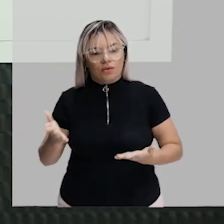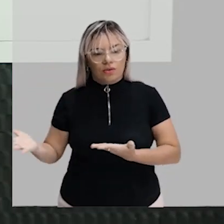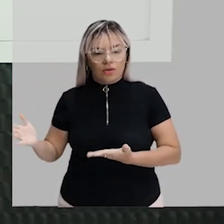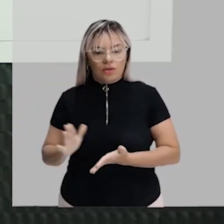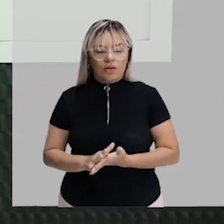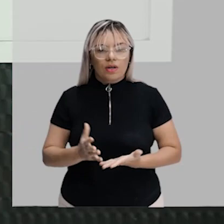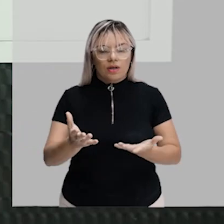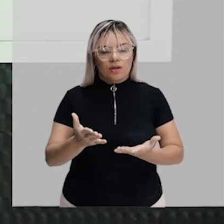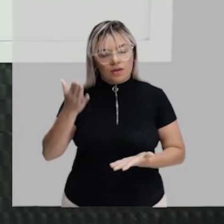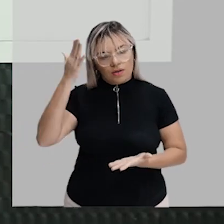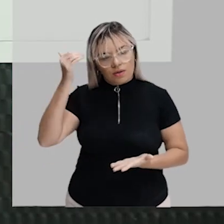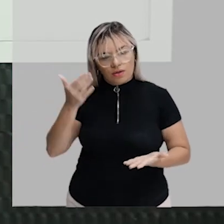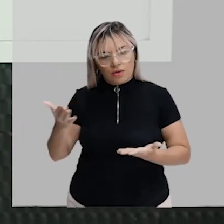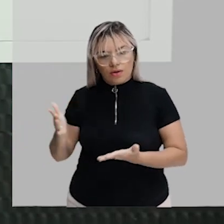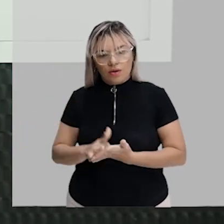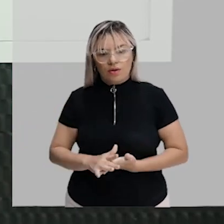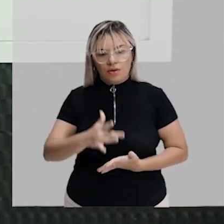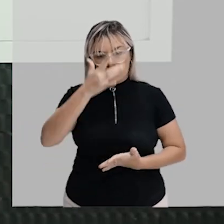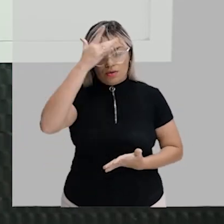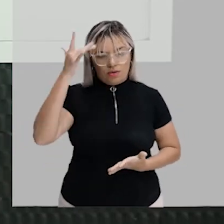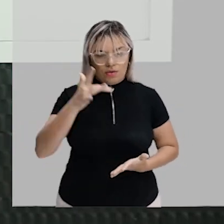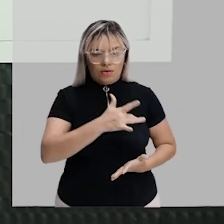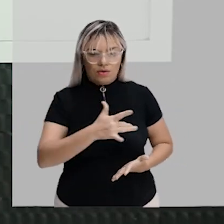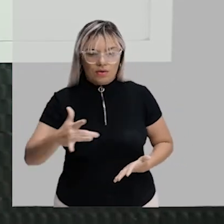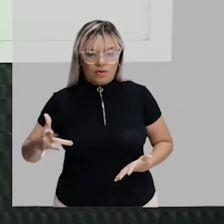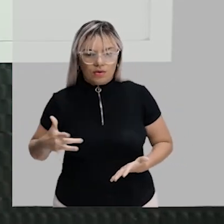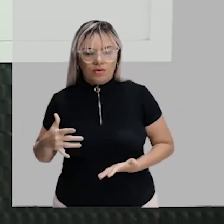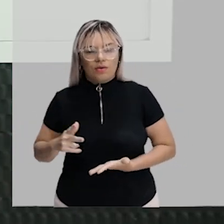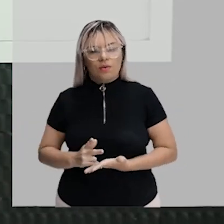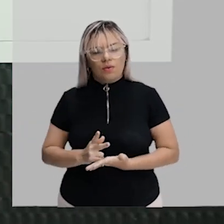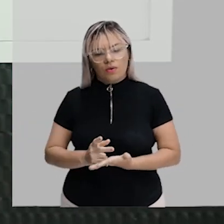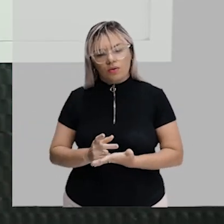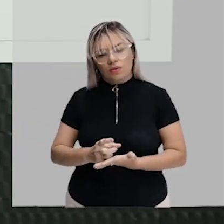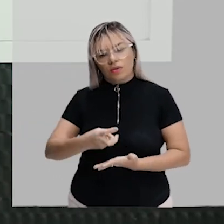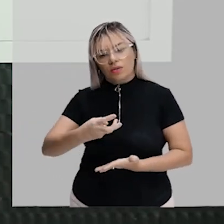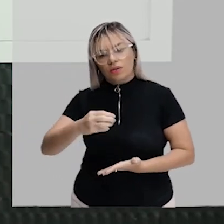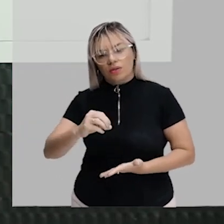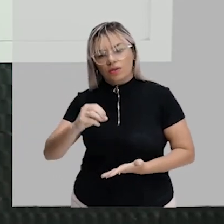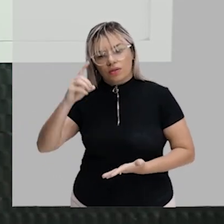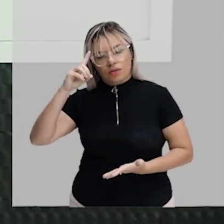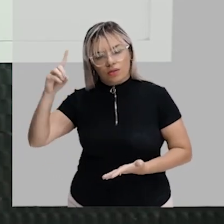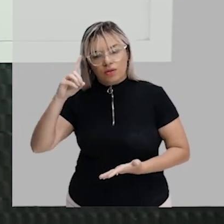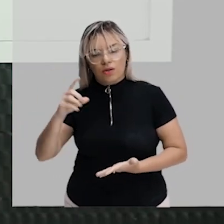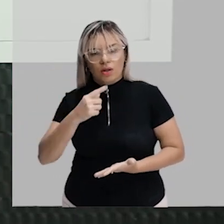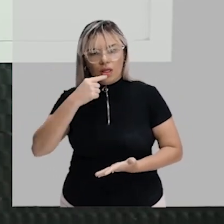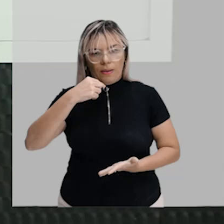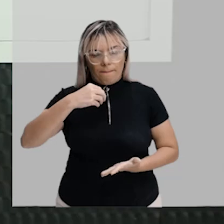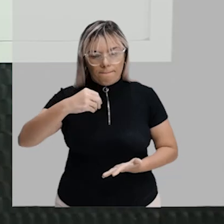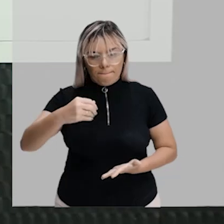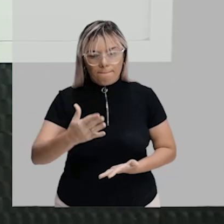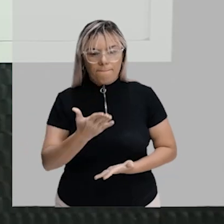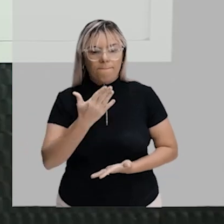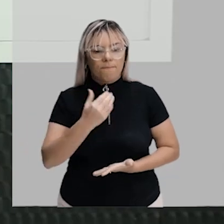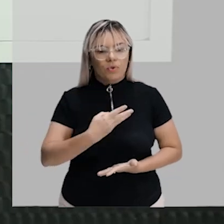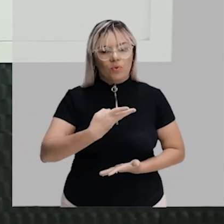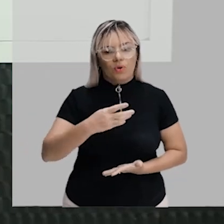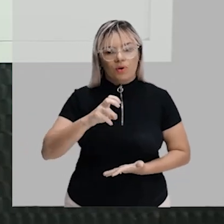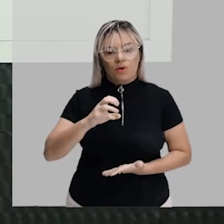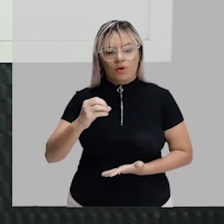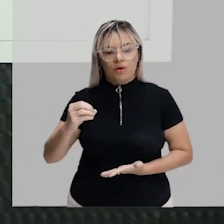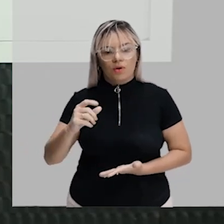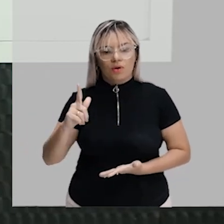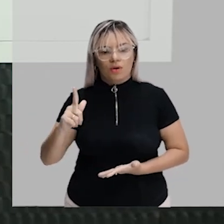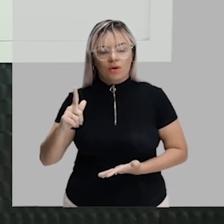saber o seguinte: considerando uma pessoa que em 30 dias consuma 450 gramas de sal, o seu